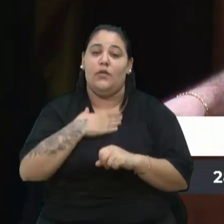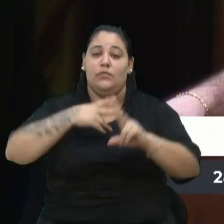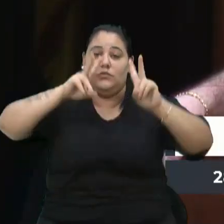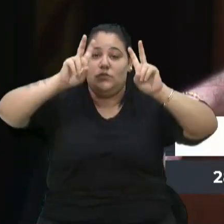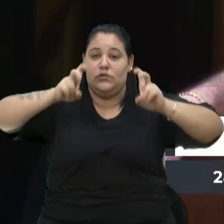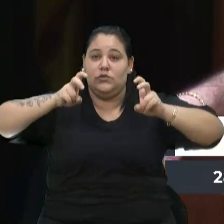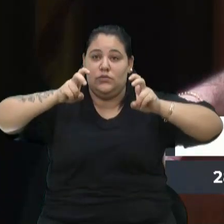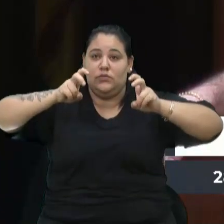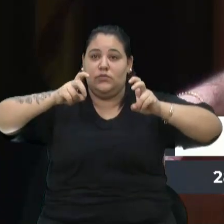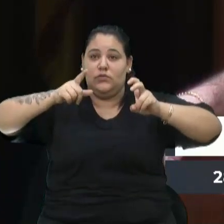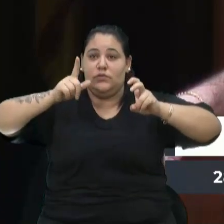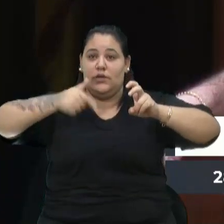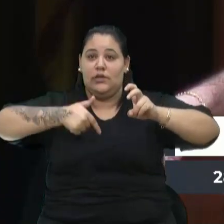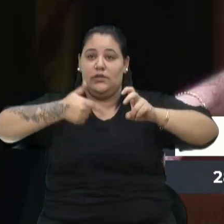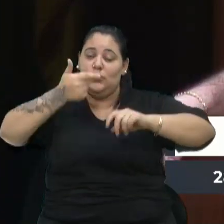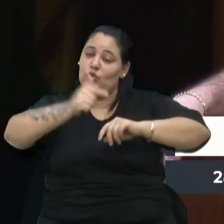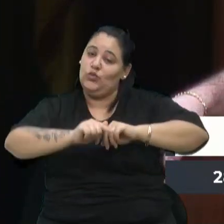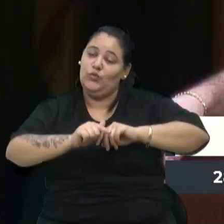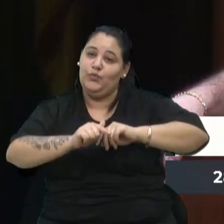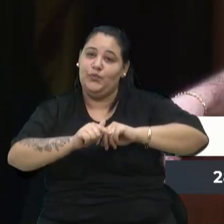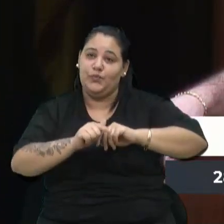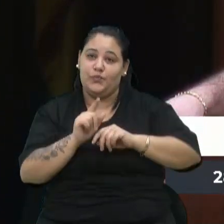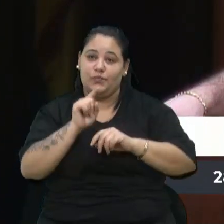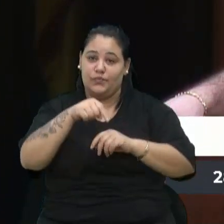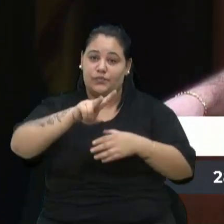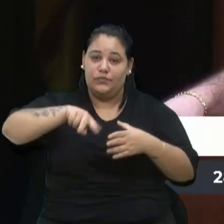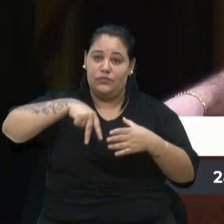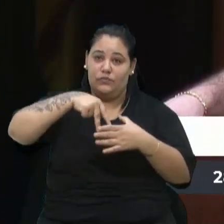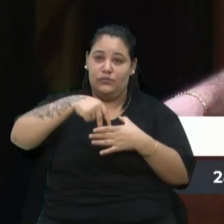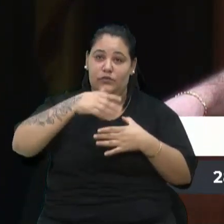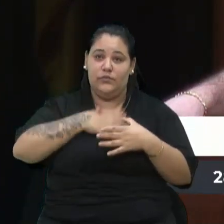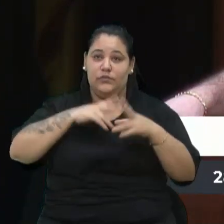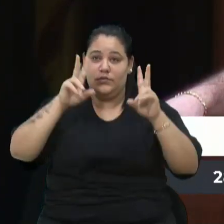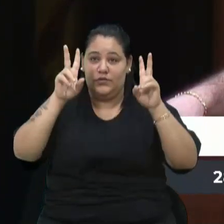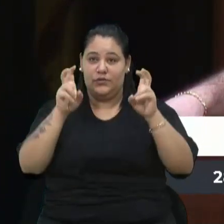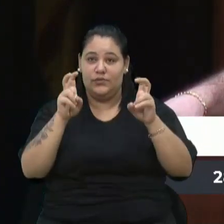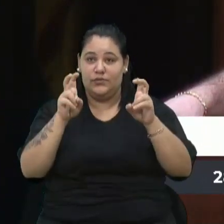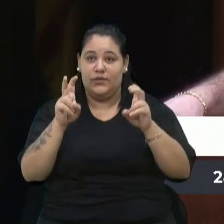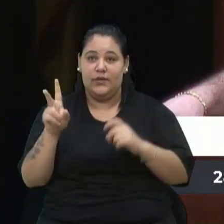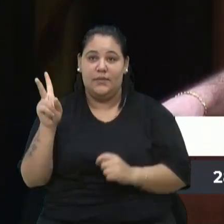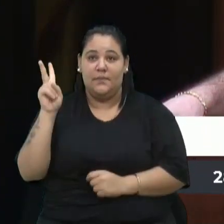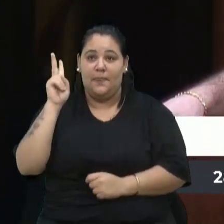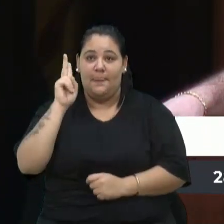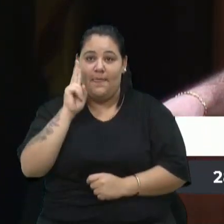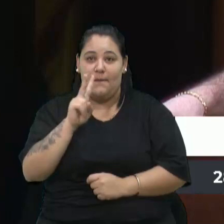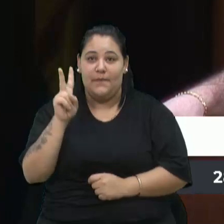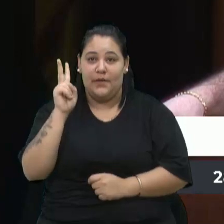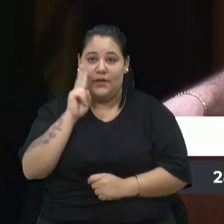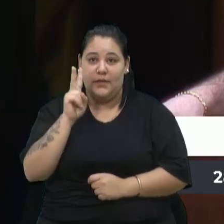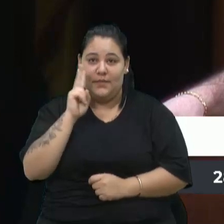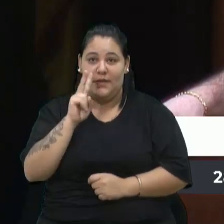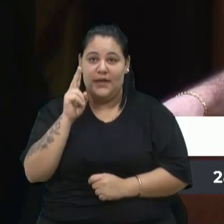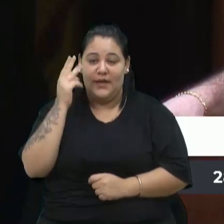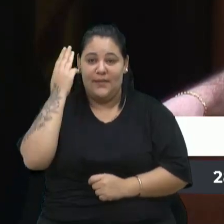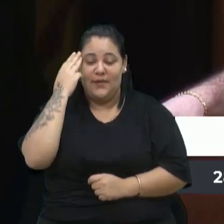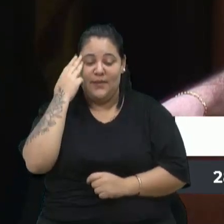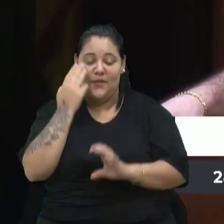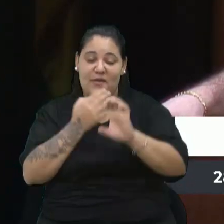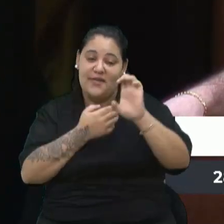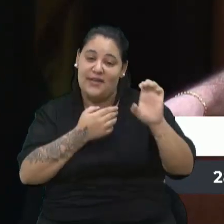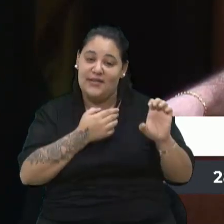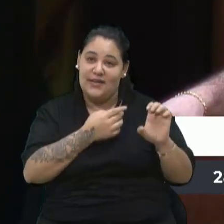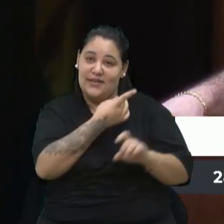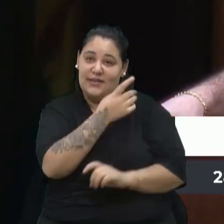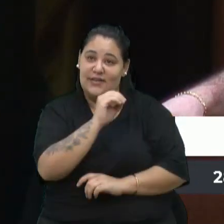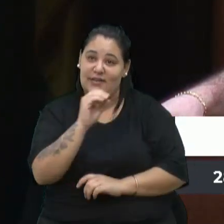acaba sendo outro, e aqui o meu assunto é para refrescar um pouco a memória da esquerda nesses 100